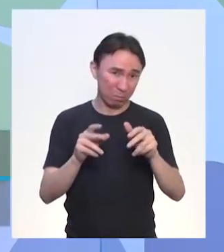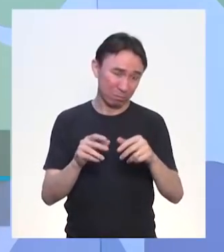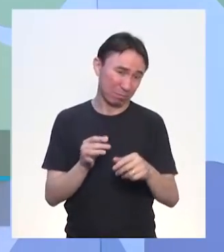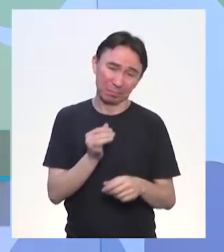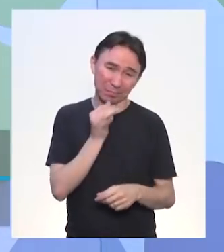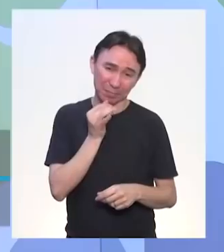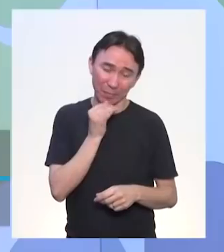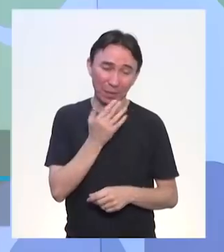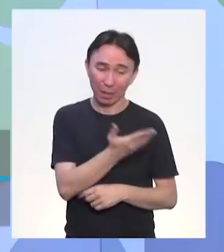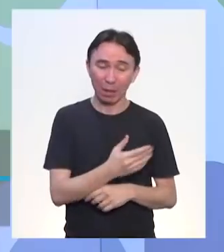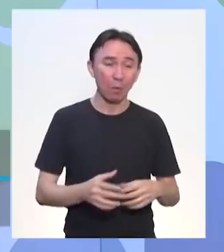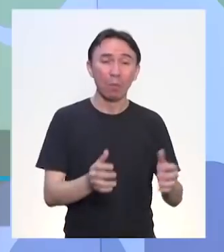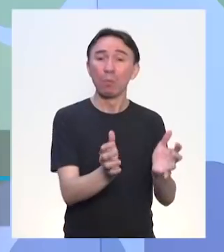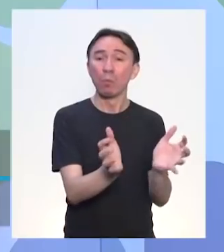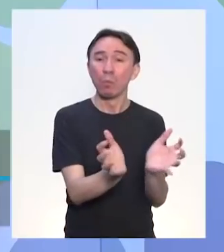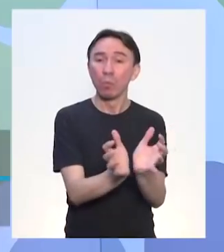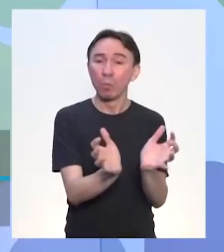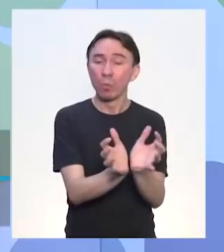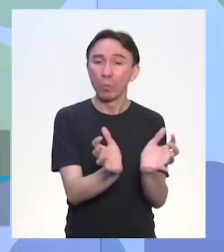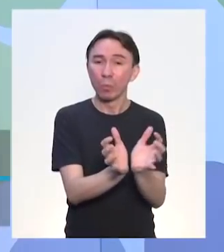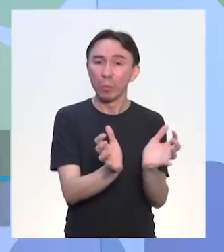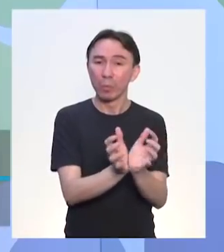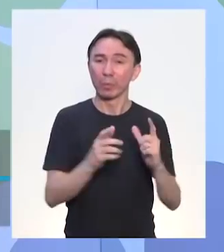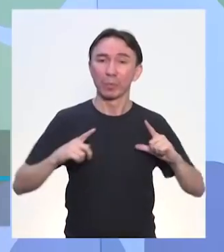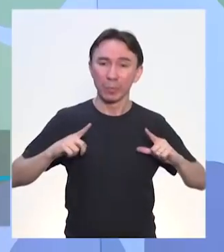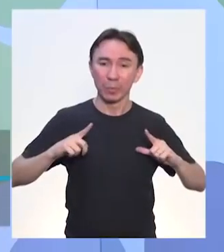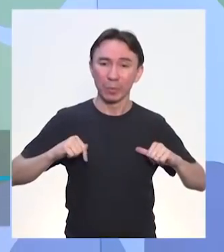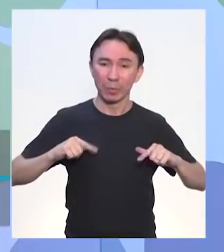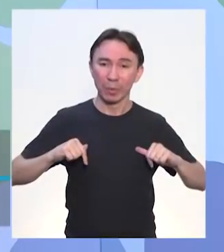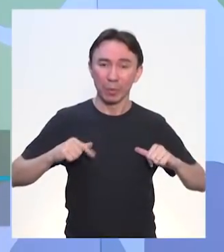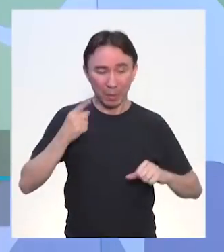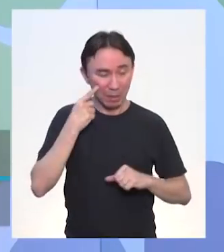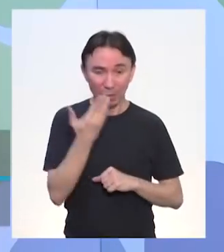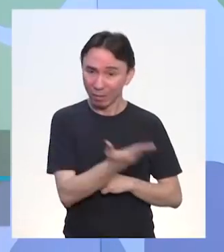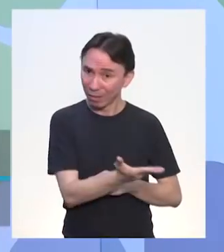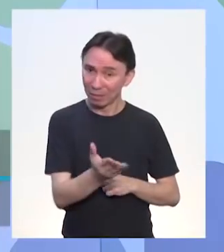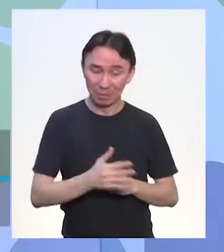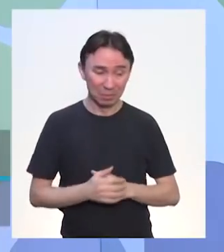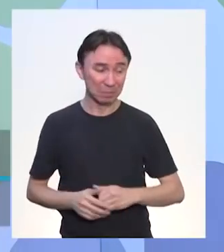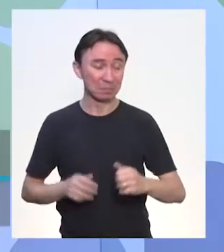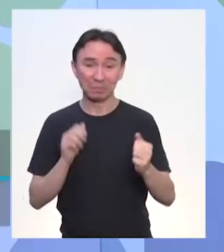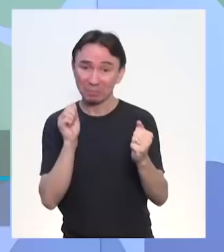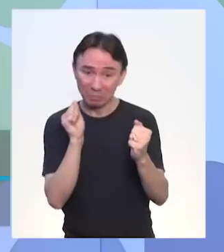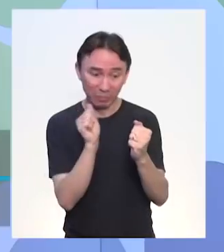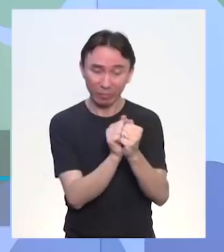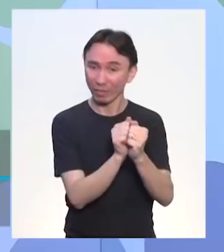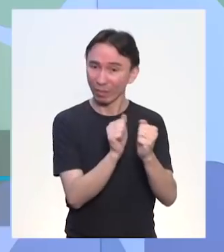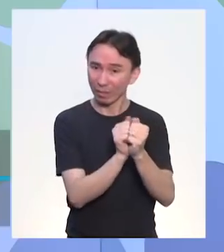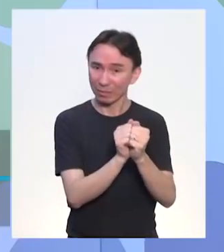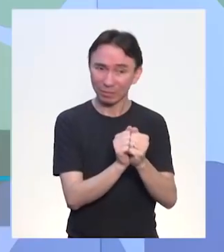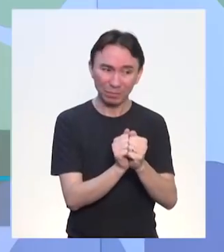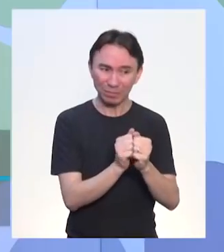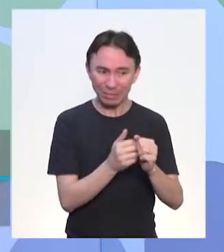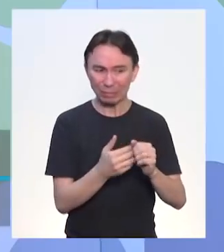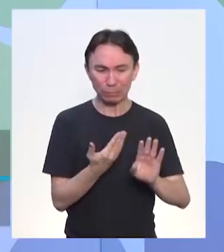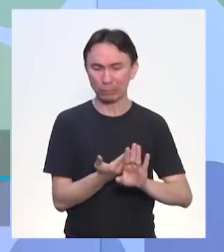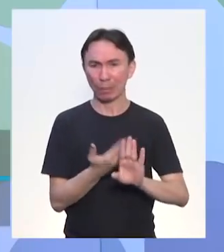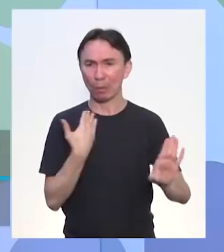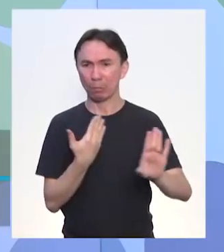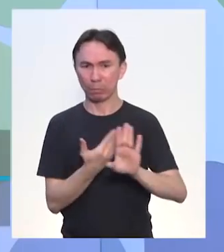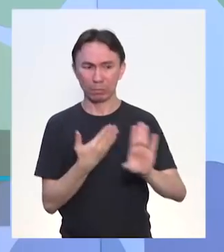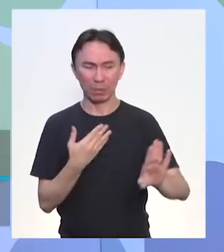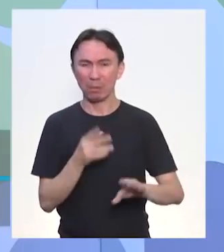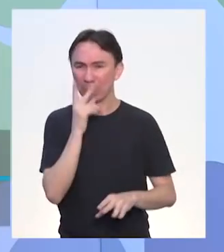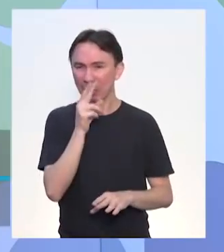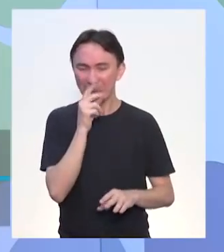eles, a gente também está entrando em declínio. A gente tem que se separar dessas pessoas que trazem ali coisas ruins para a gente, que acabam trazendo a